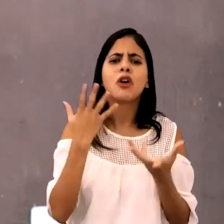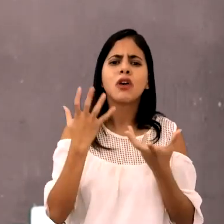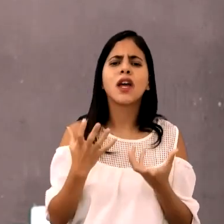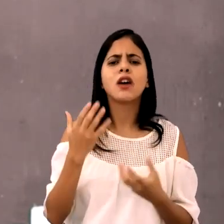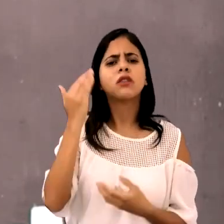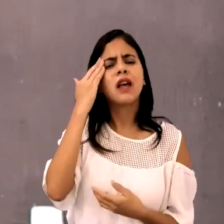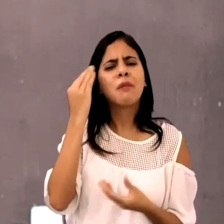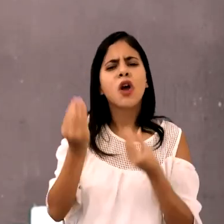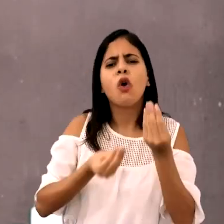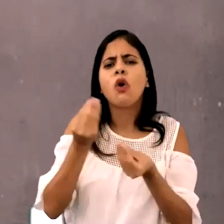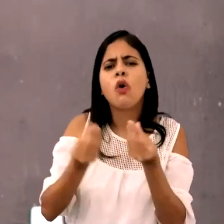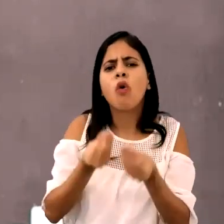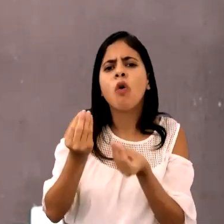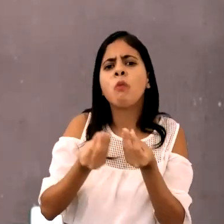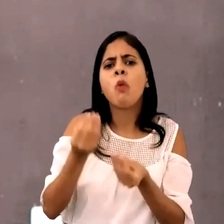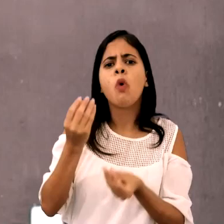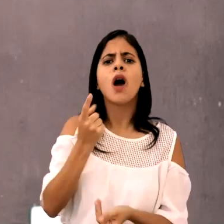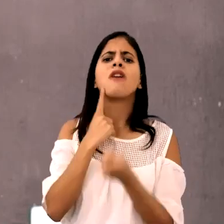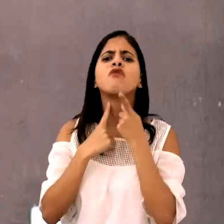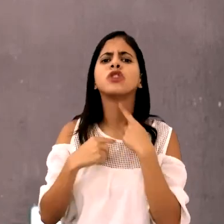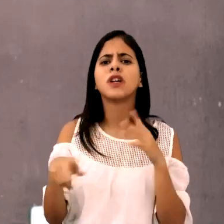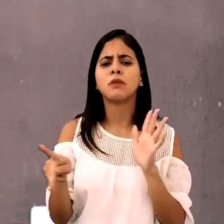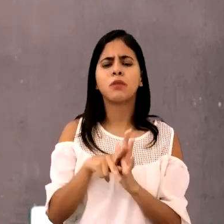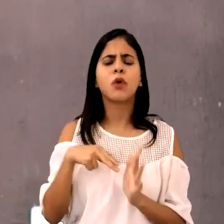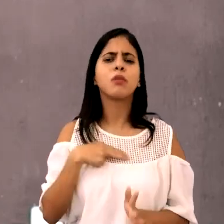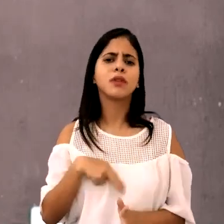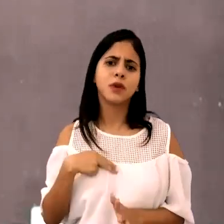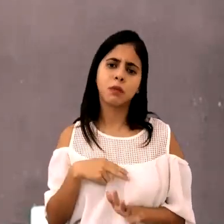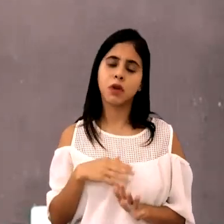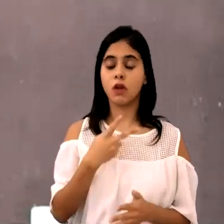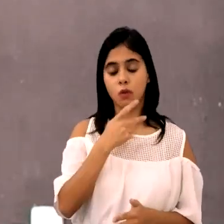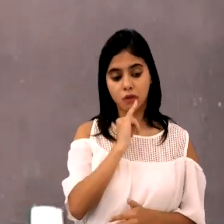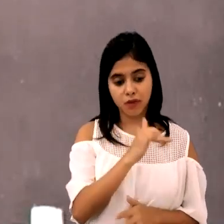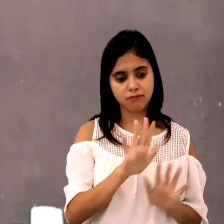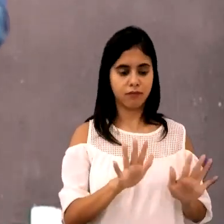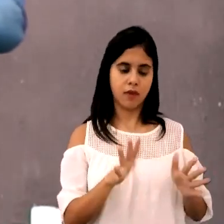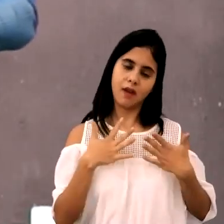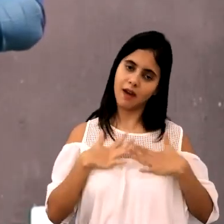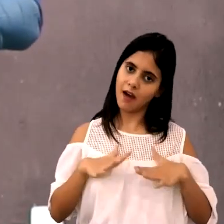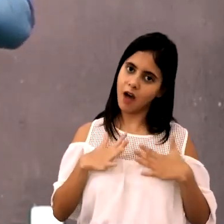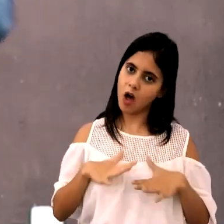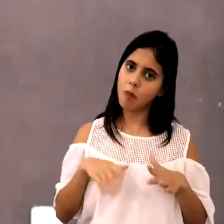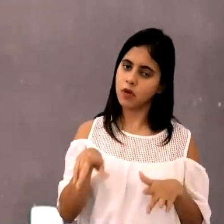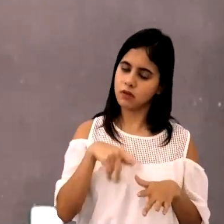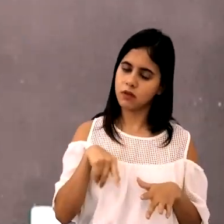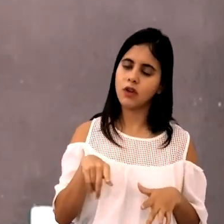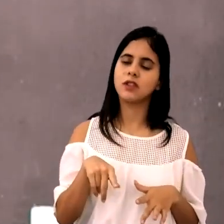não está bem intencionada não. Aí eu digo, calma, você vai entender o que é que ela quer fazer.